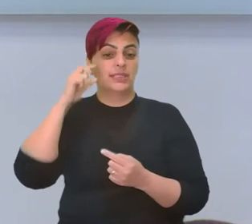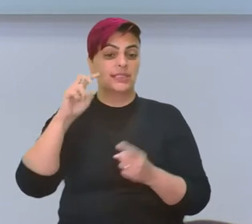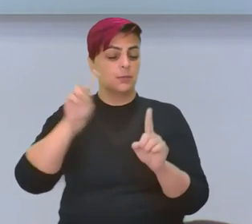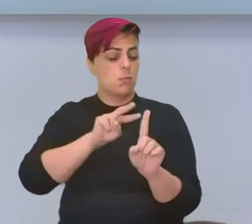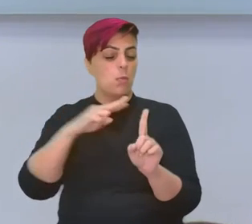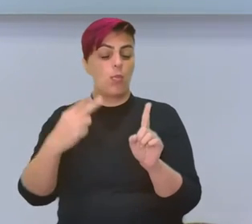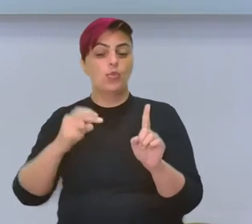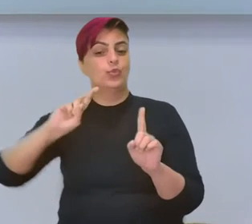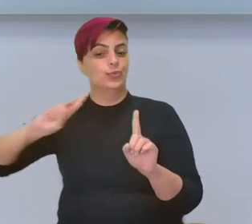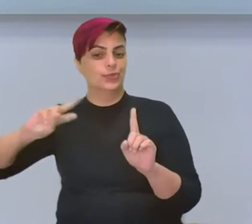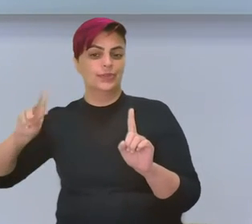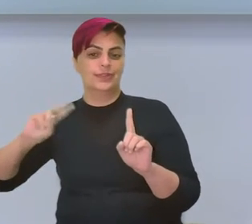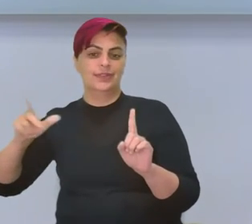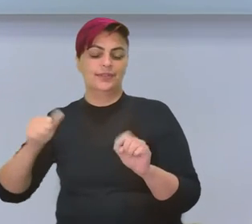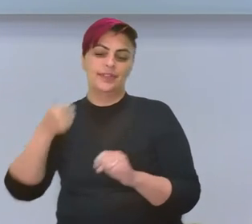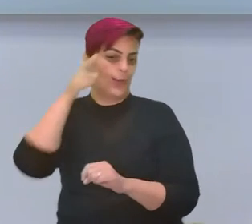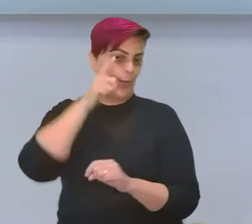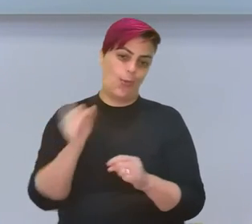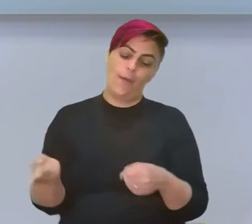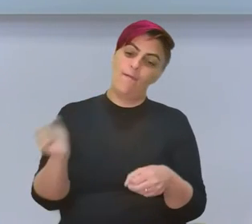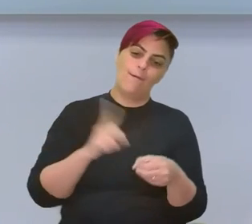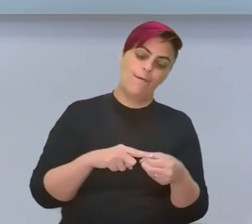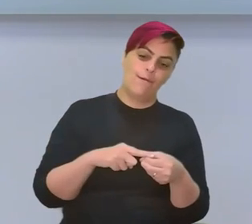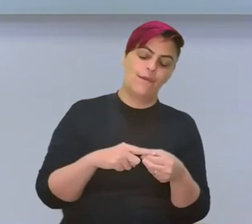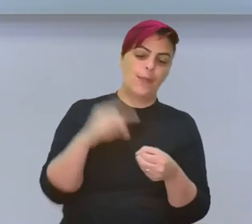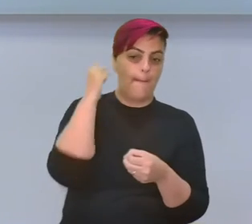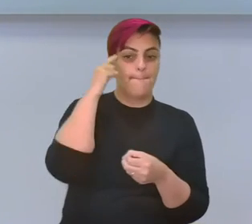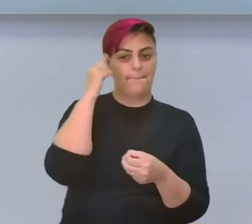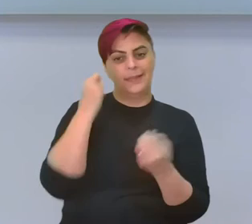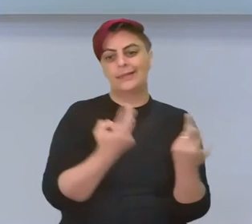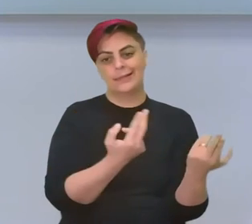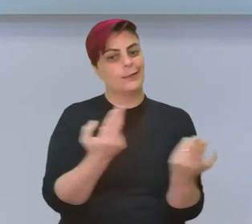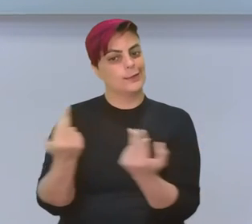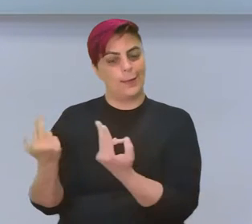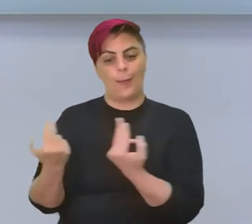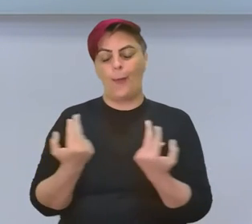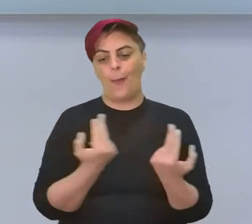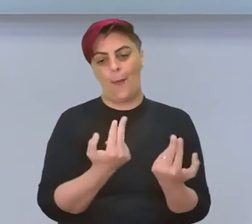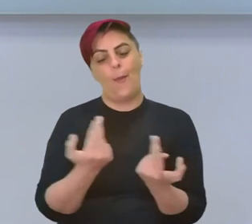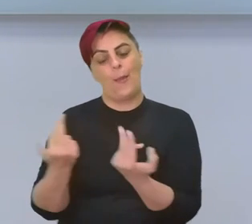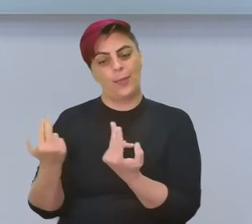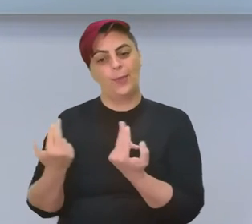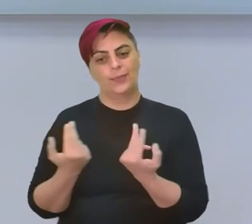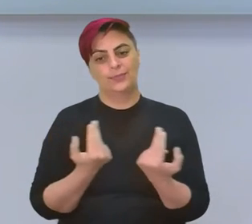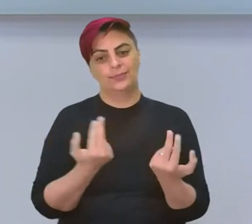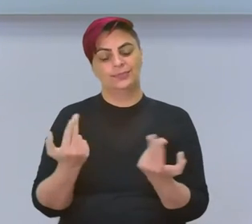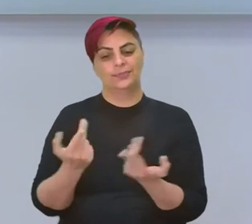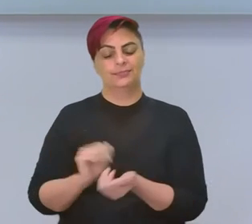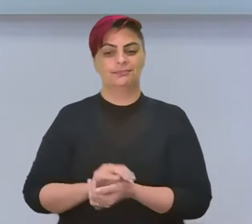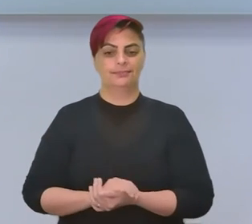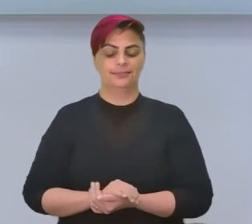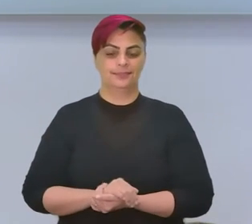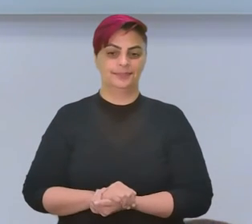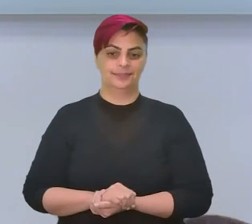ao lugar de origem, em que tudo o que era percebido como natural, dado, passa a ser compreendido como uma relação entre o